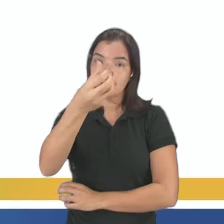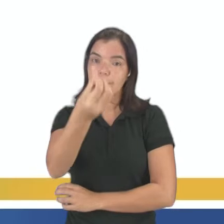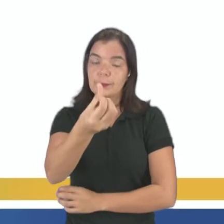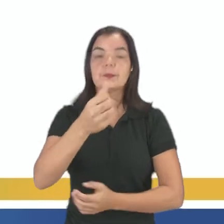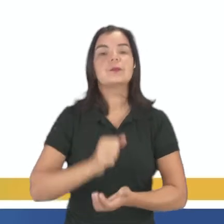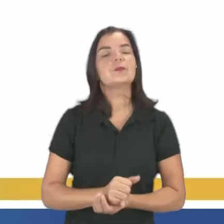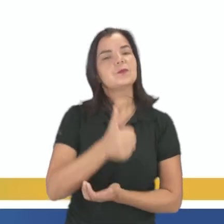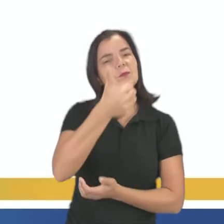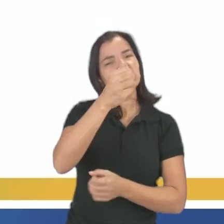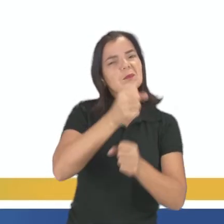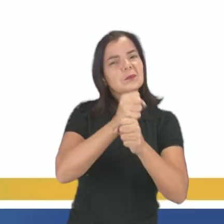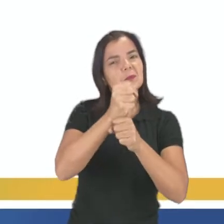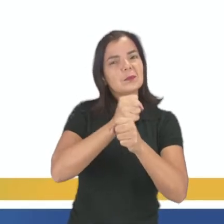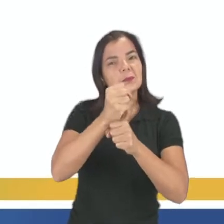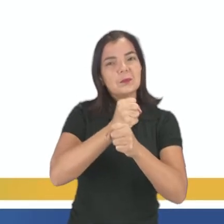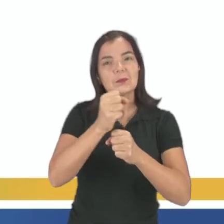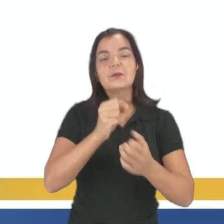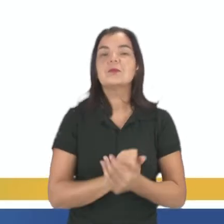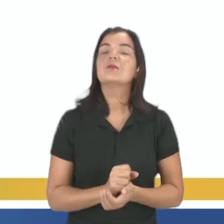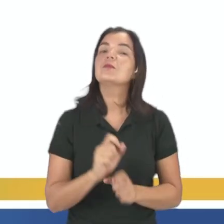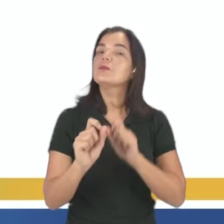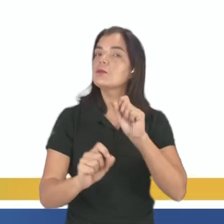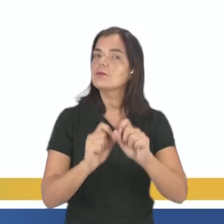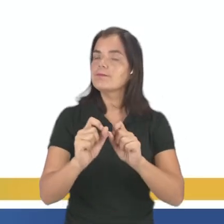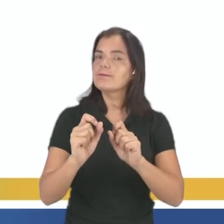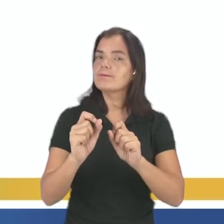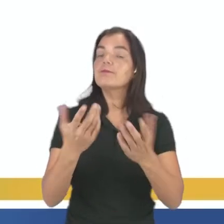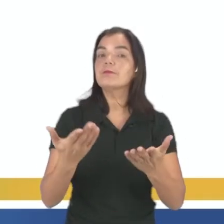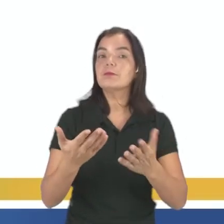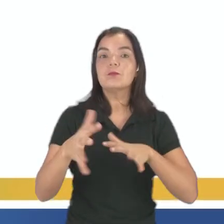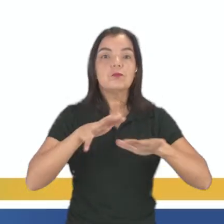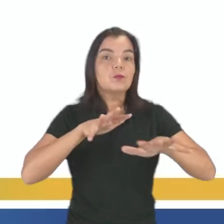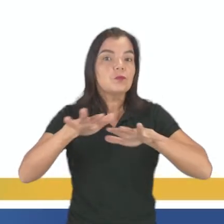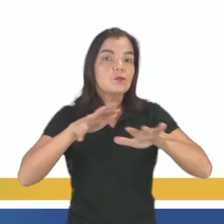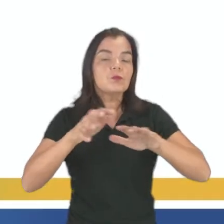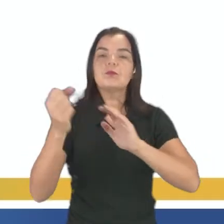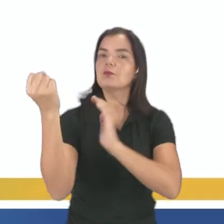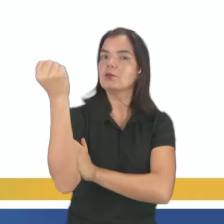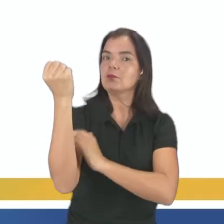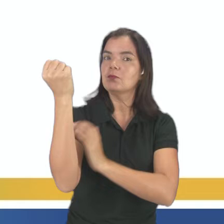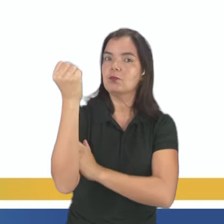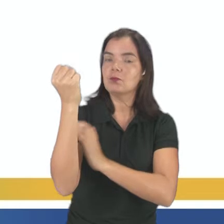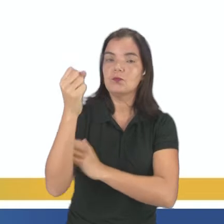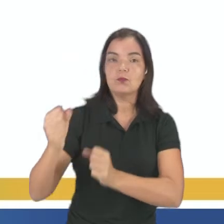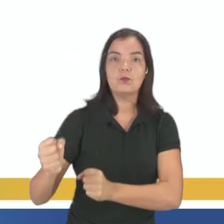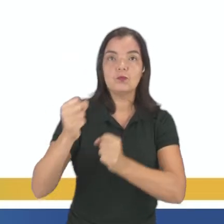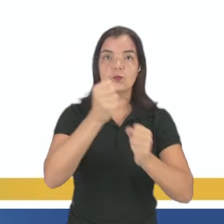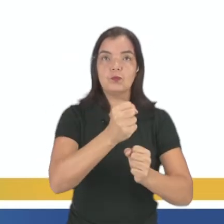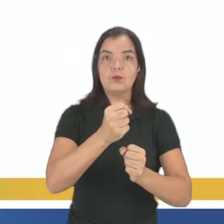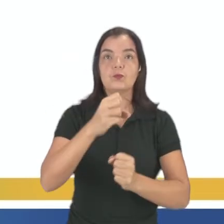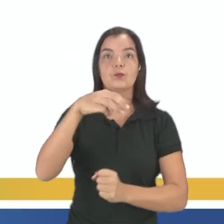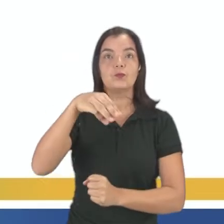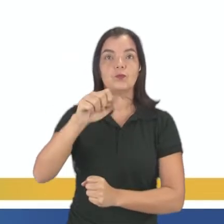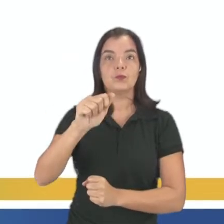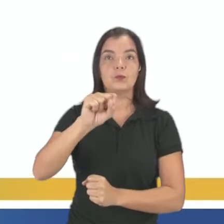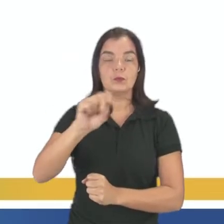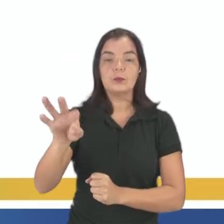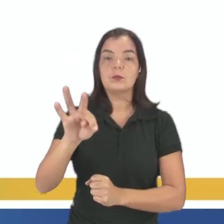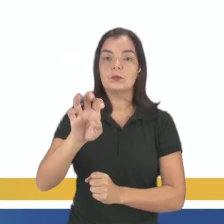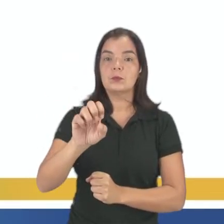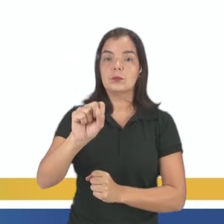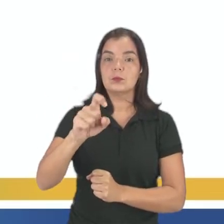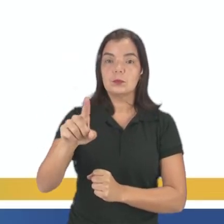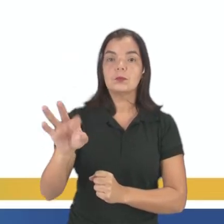1976, né? 10 anos. Que aí esse movimento, ele fortalece esse poder Mao Tse Tung, né? Ele é conhecido